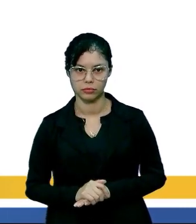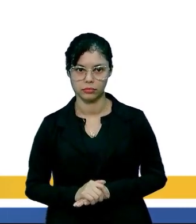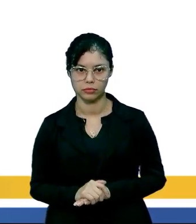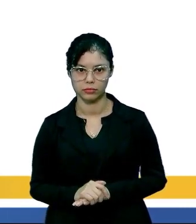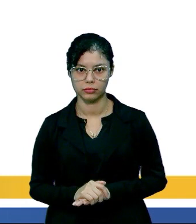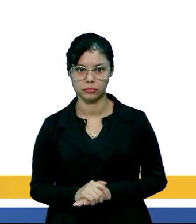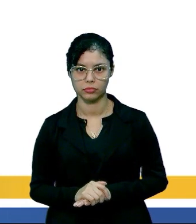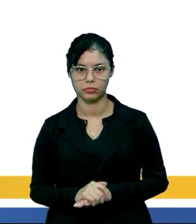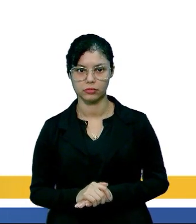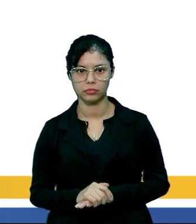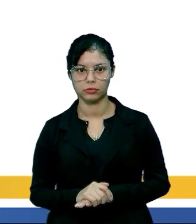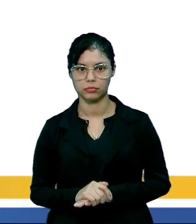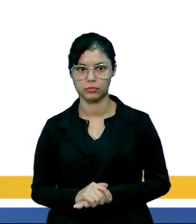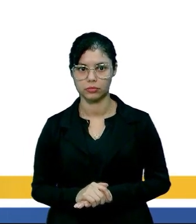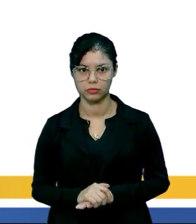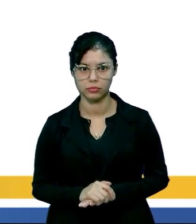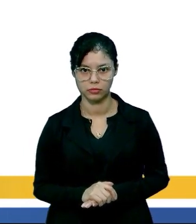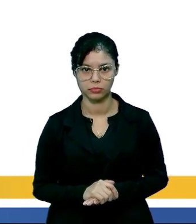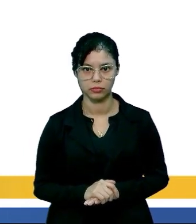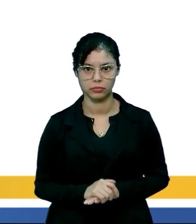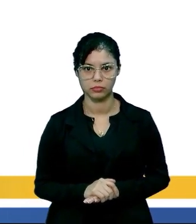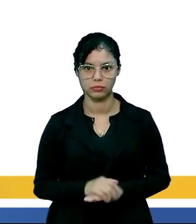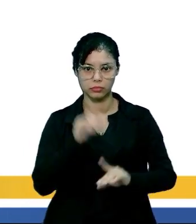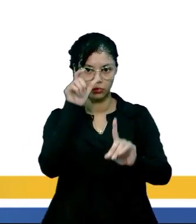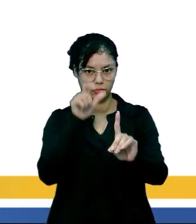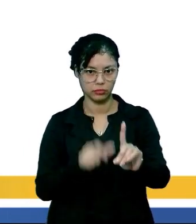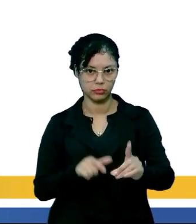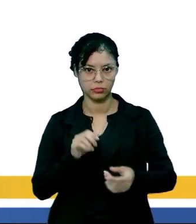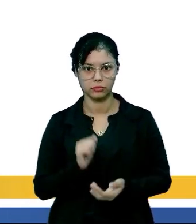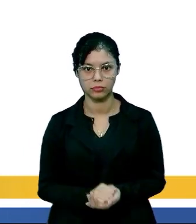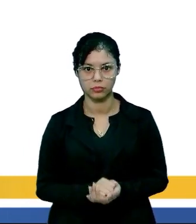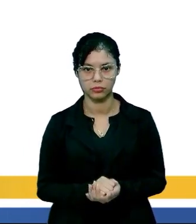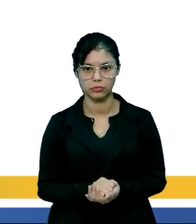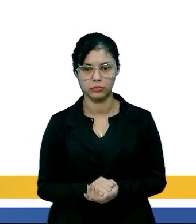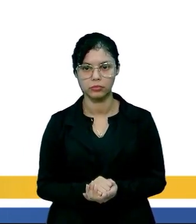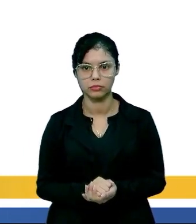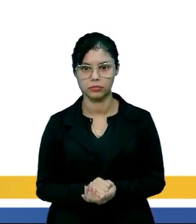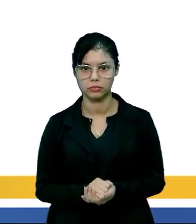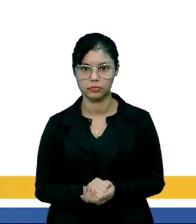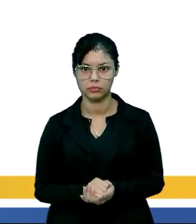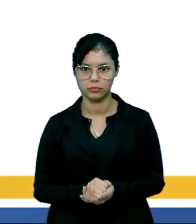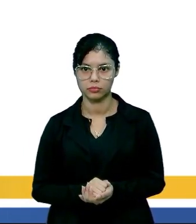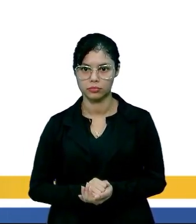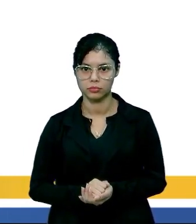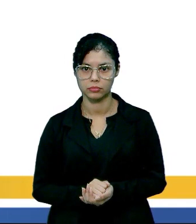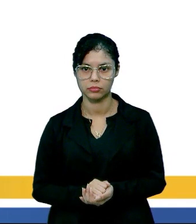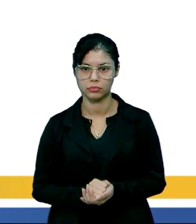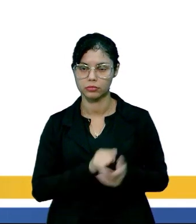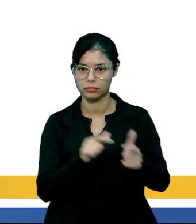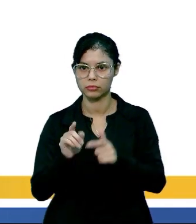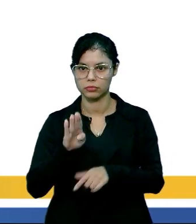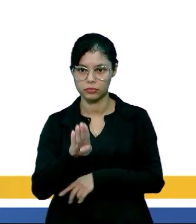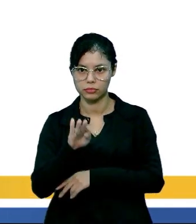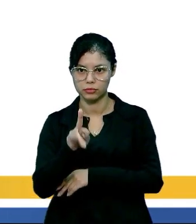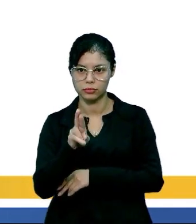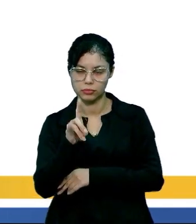espaço tridimensional de sua apresentação, tá? No espaço